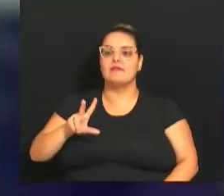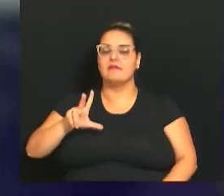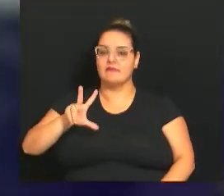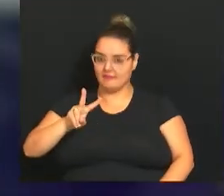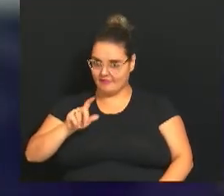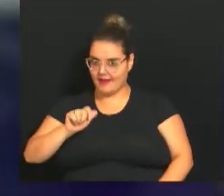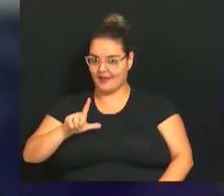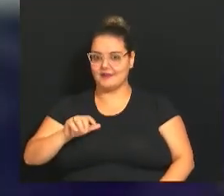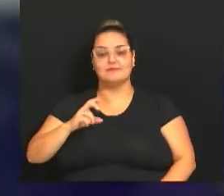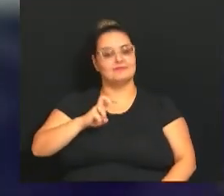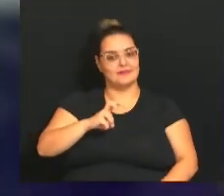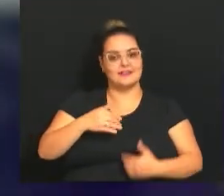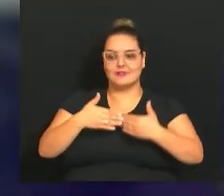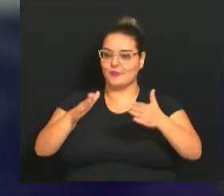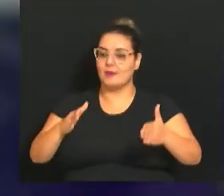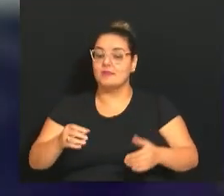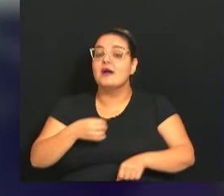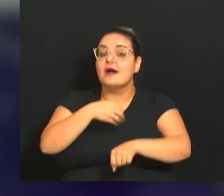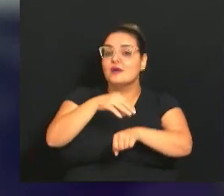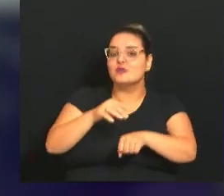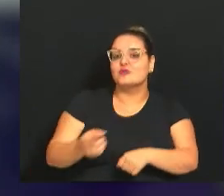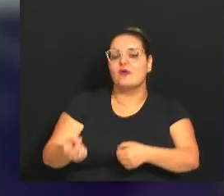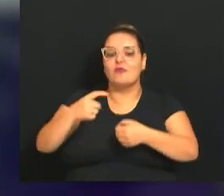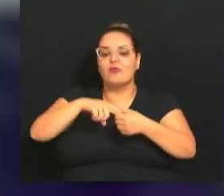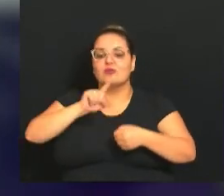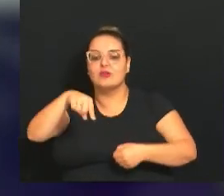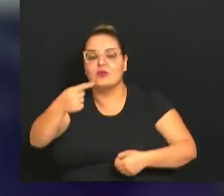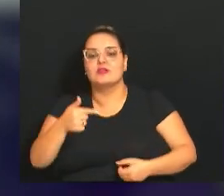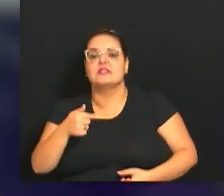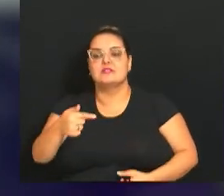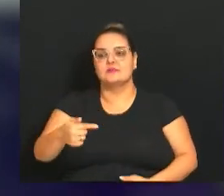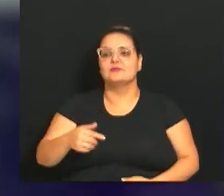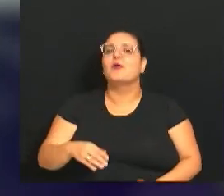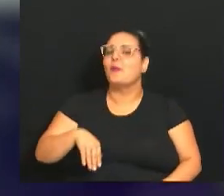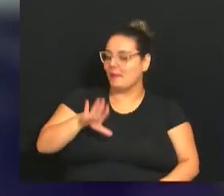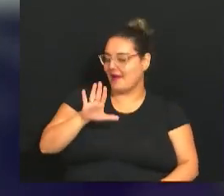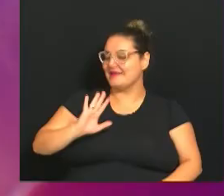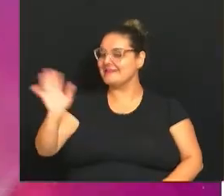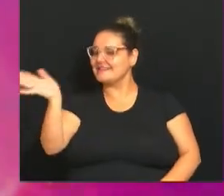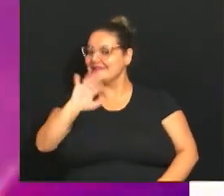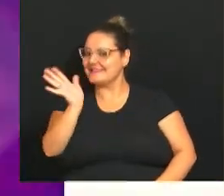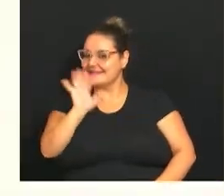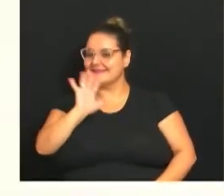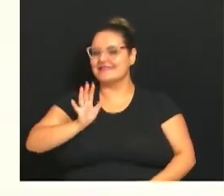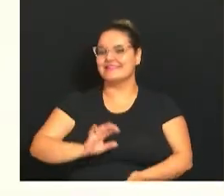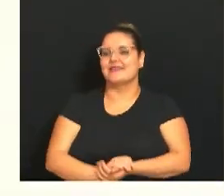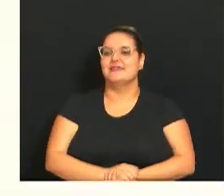as dicas de hoje. Eu volto na próxima semana com muito mais. Até lá, tchau!